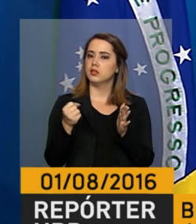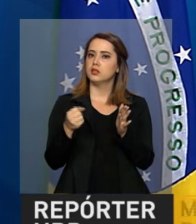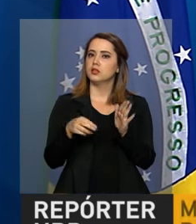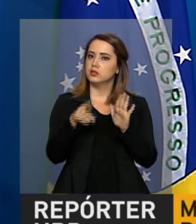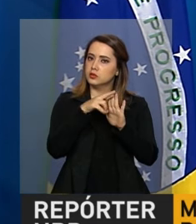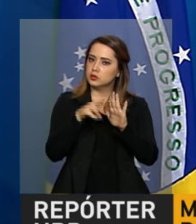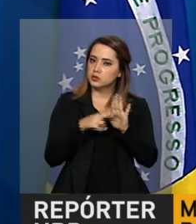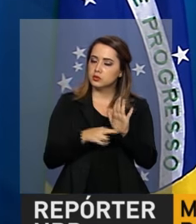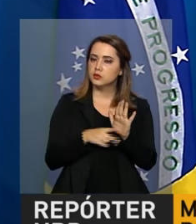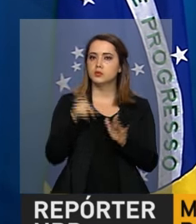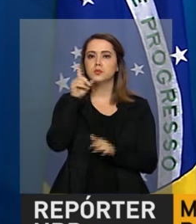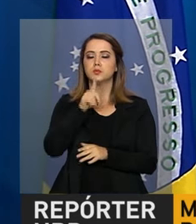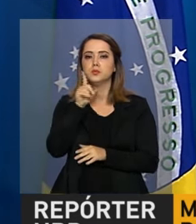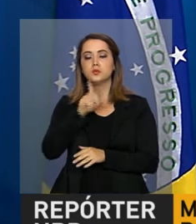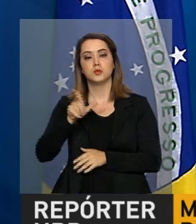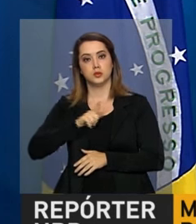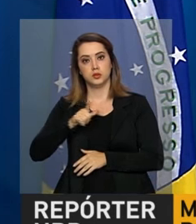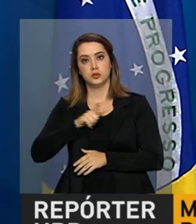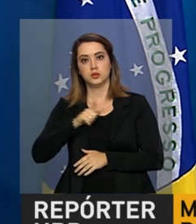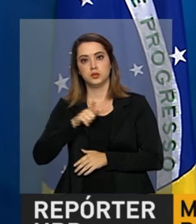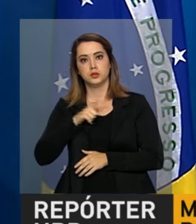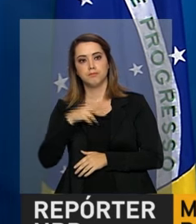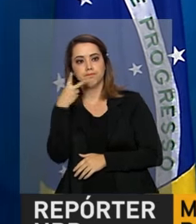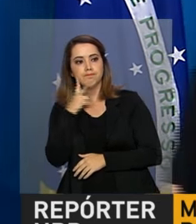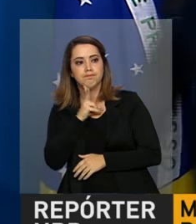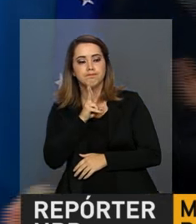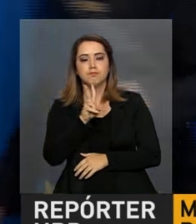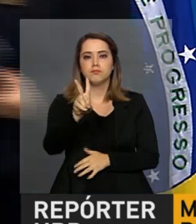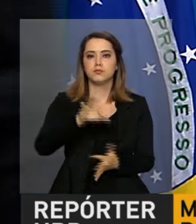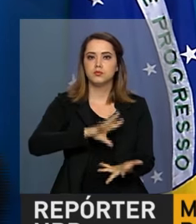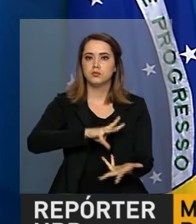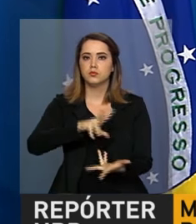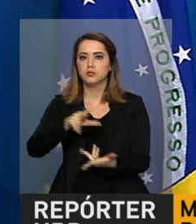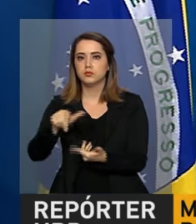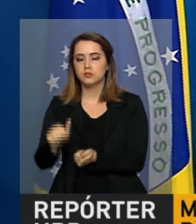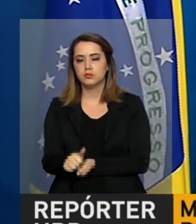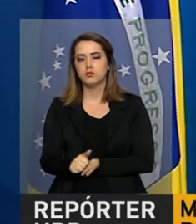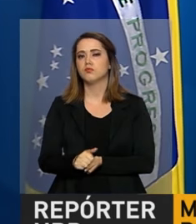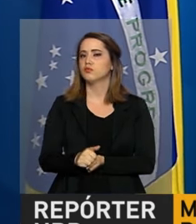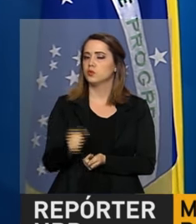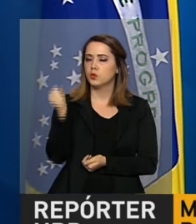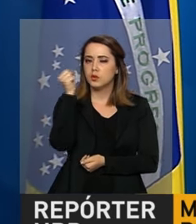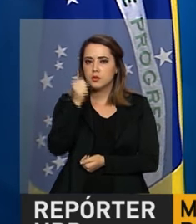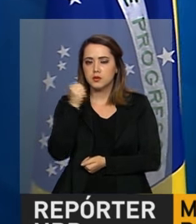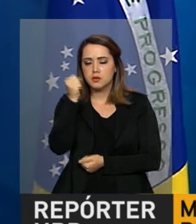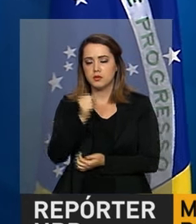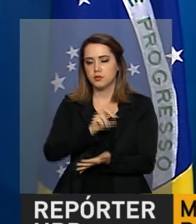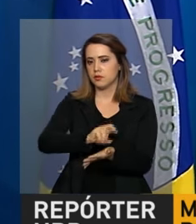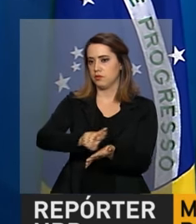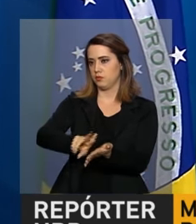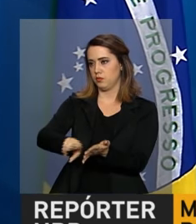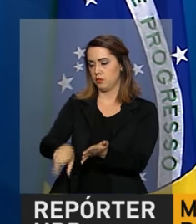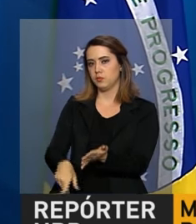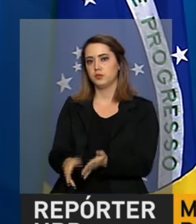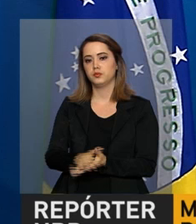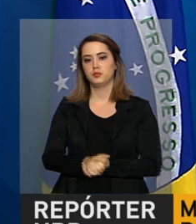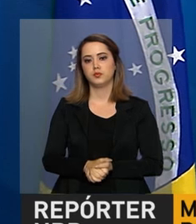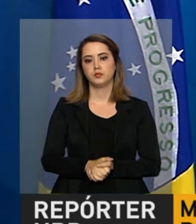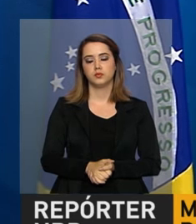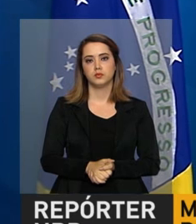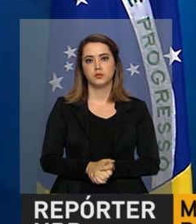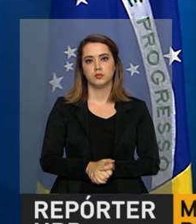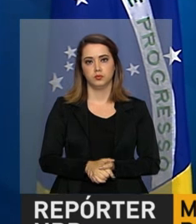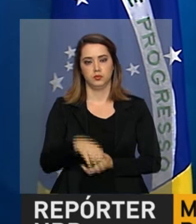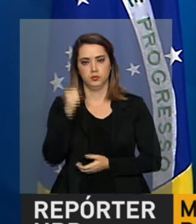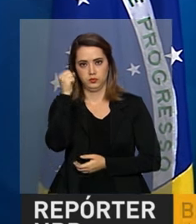internacional, já que ajuda o senador Cidinho, o senador Blair Maggi, a senadora Ana Amélia,